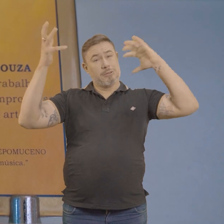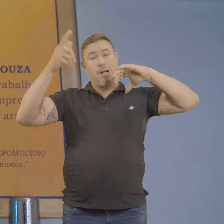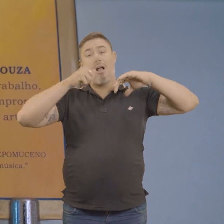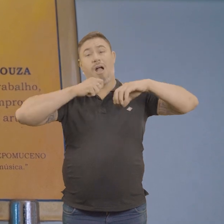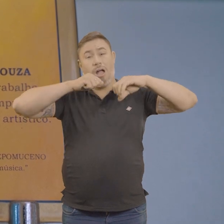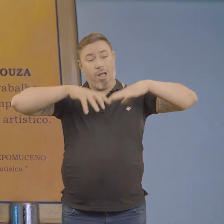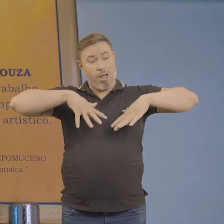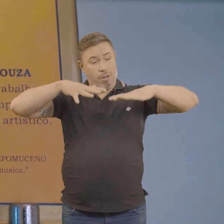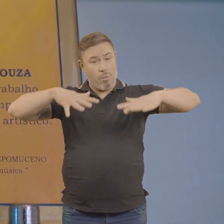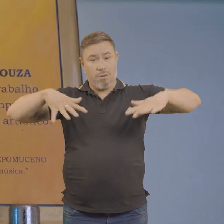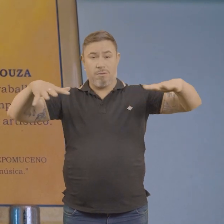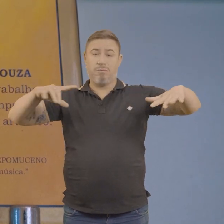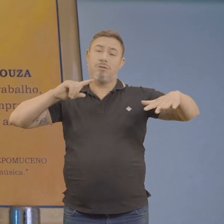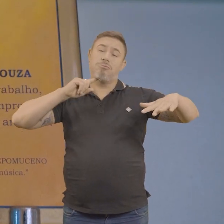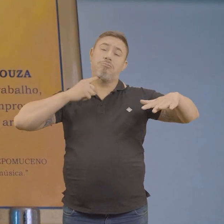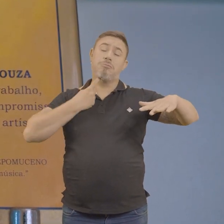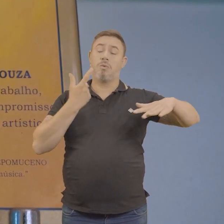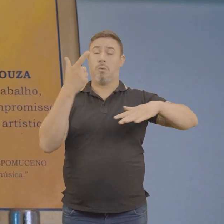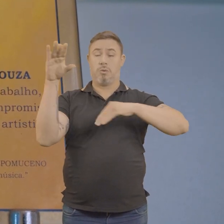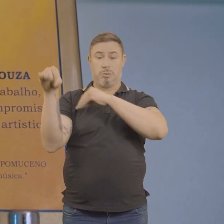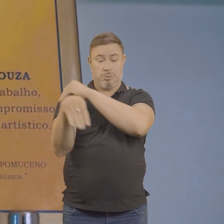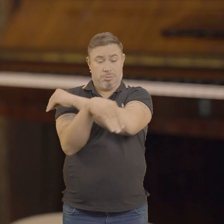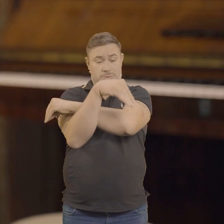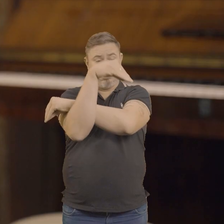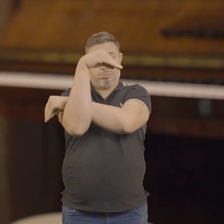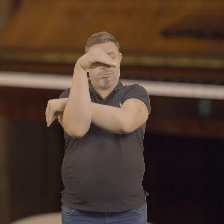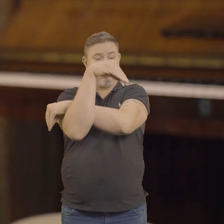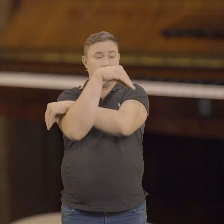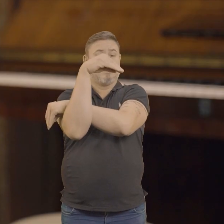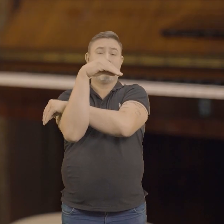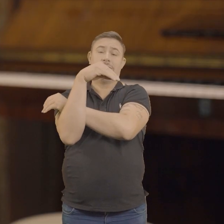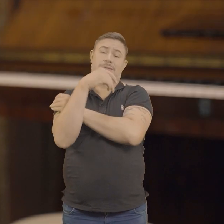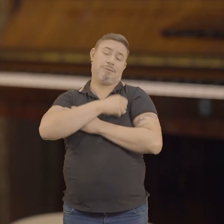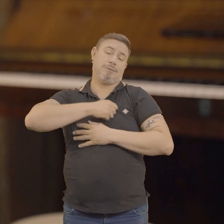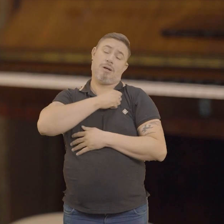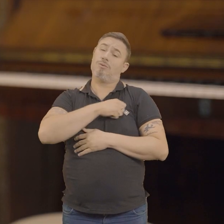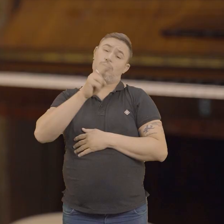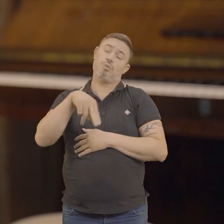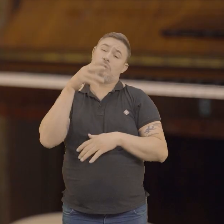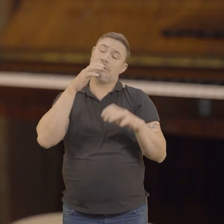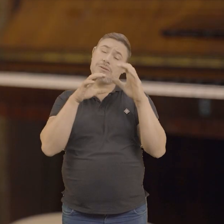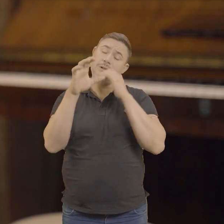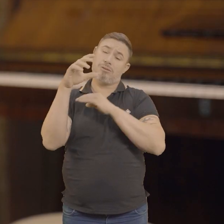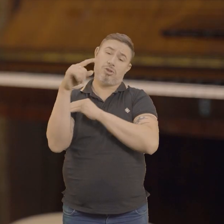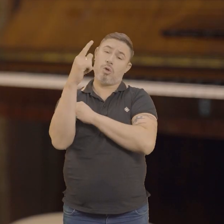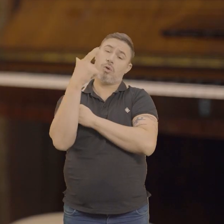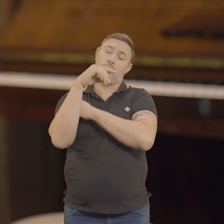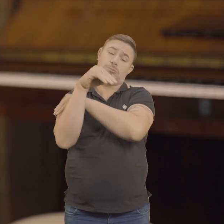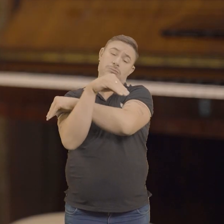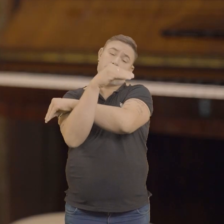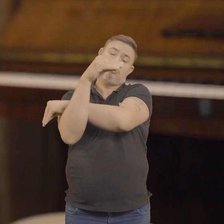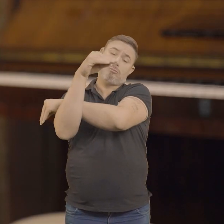se tisne, e que o outro cisne cheio de saudade nunca mais cante, nem sozinho nade,